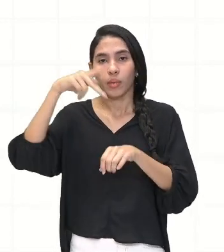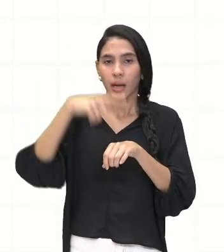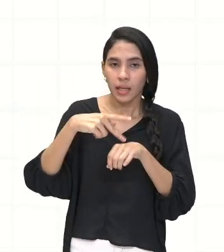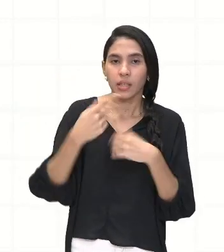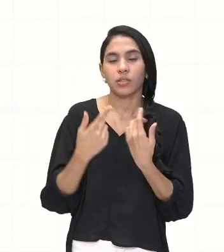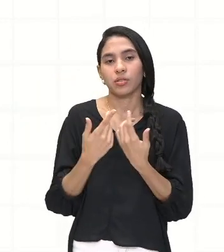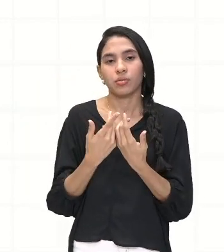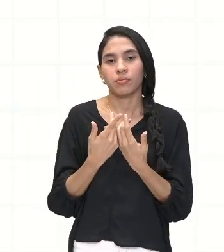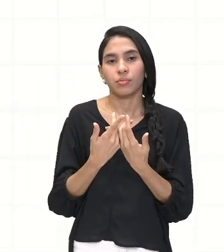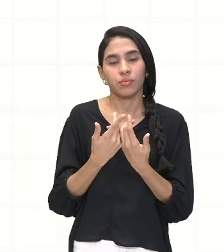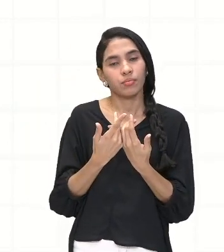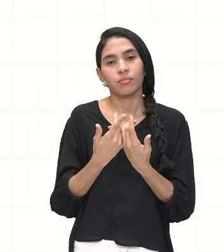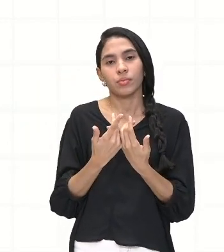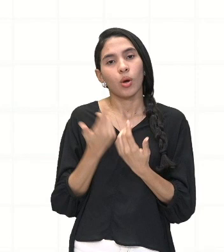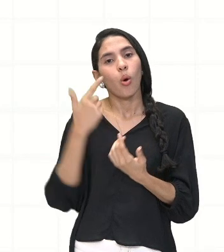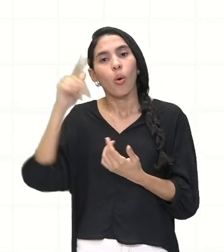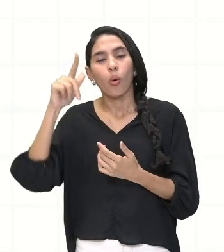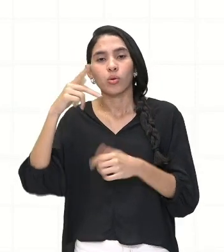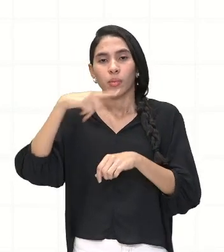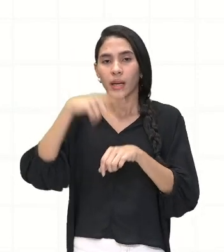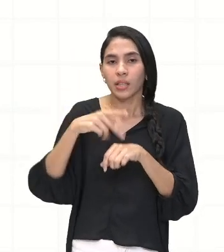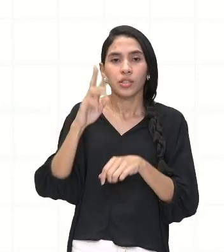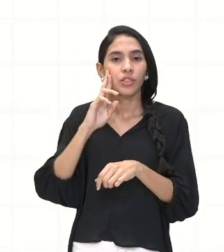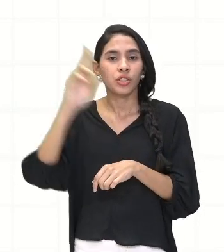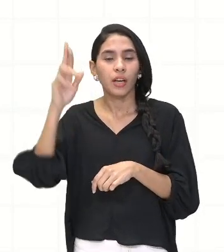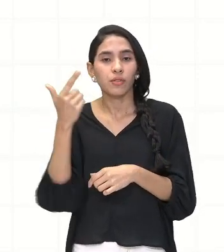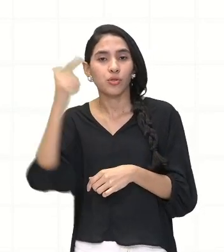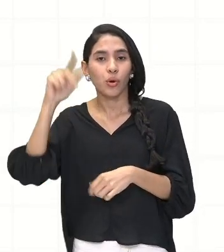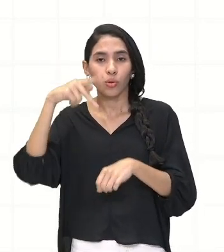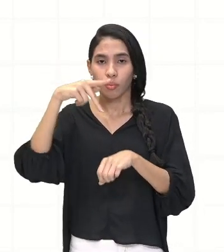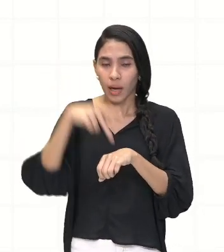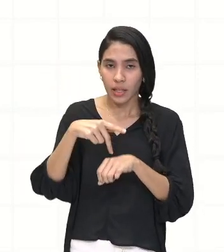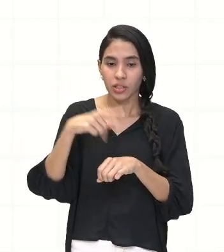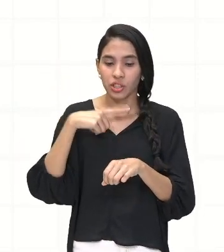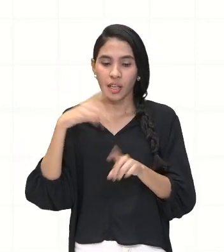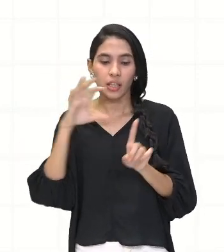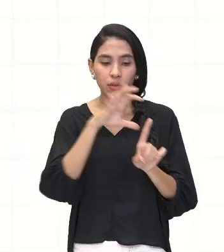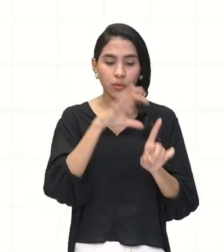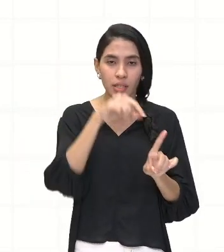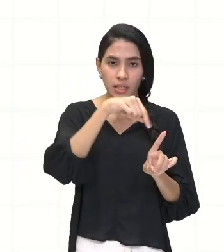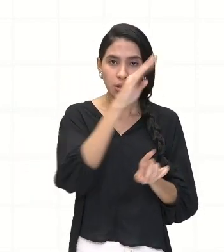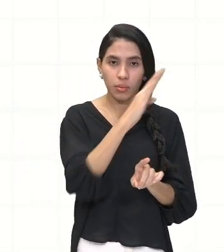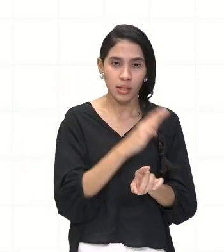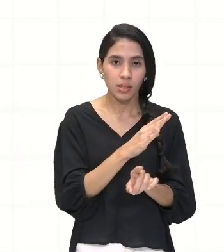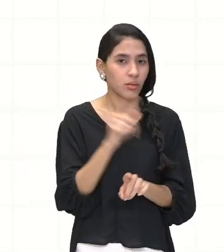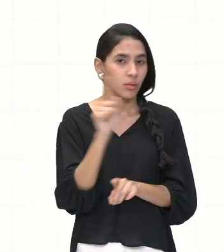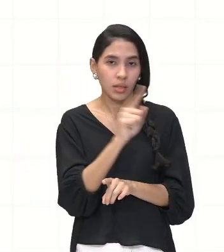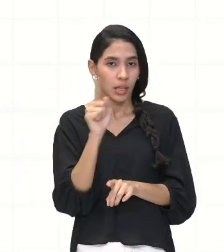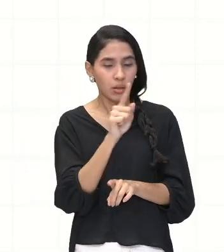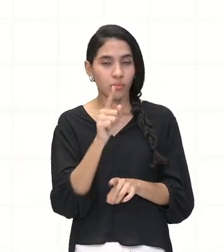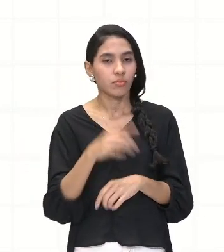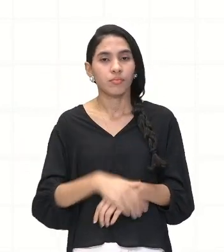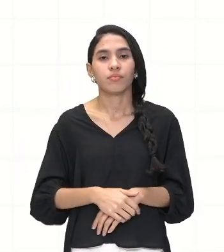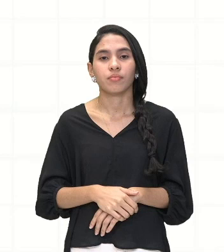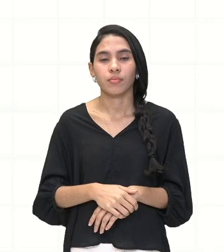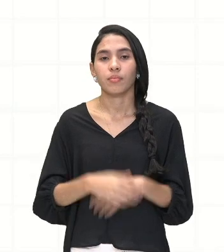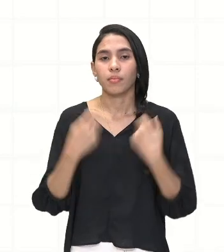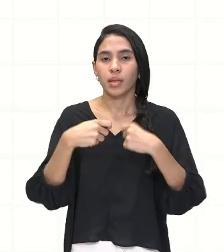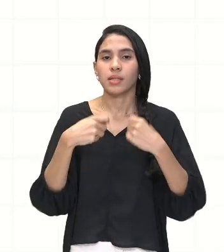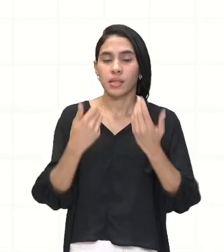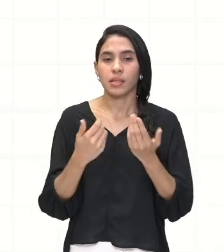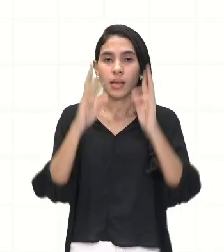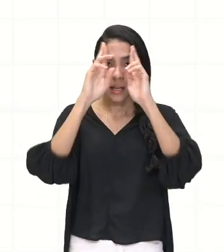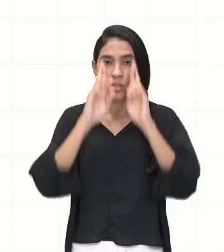de Estado de outro país está acima da legislação brasileira. Então, tem que respeitar a